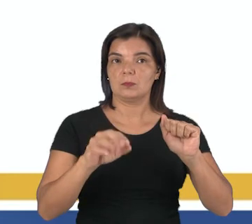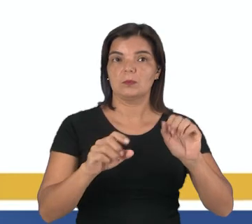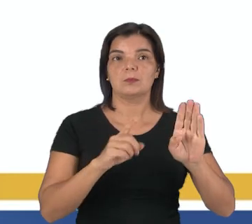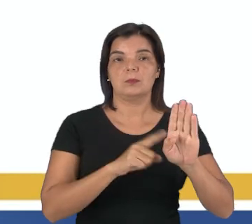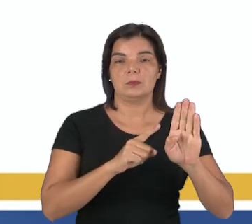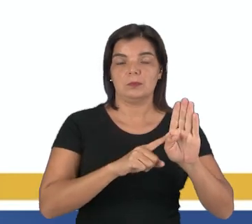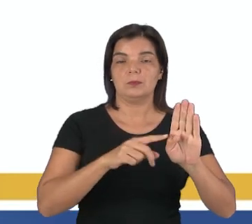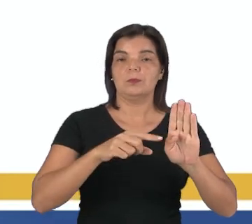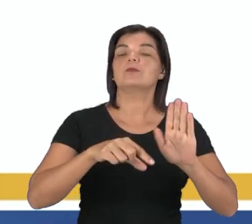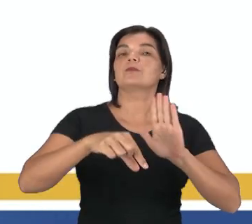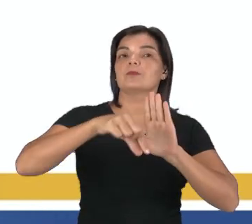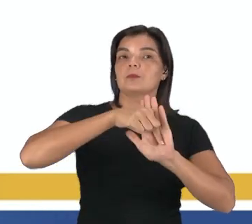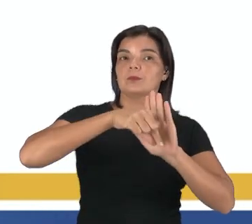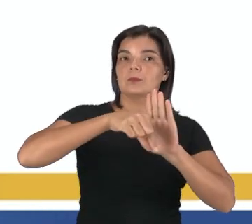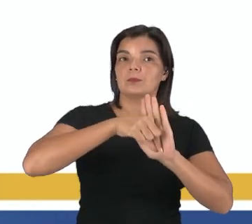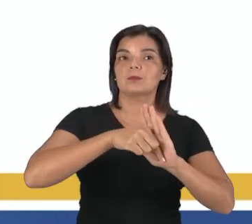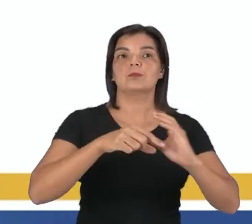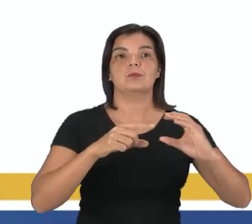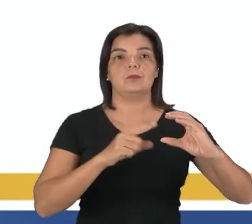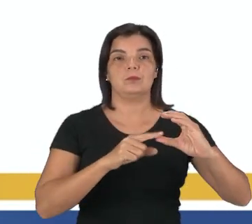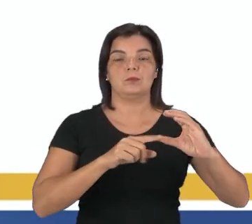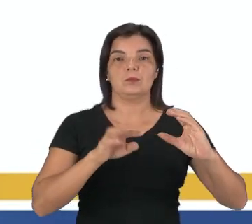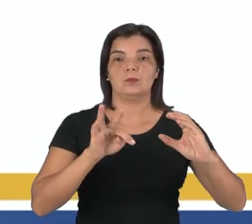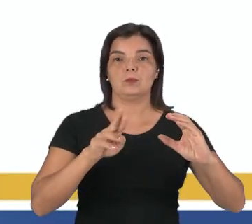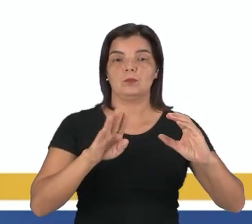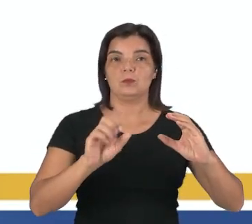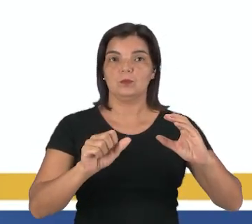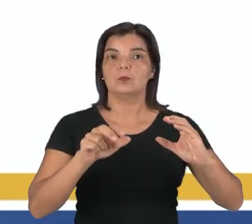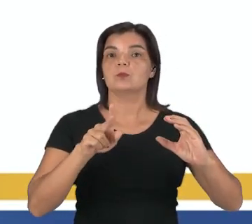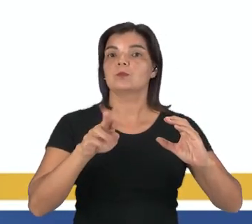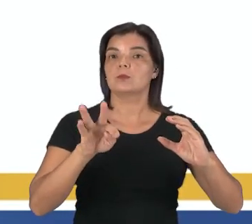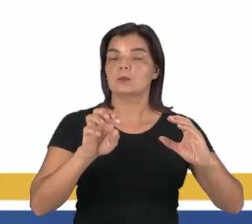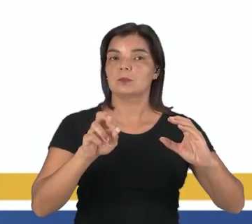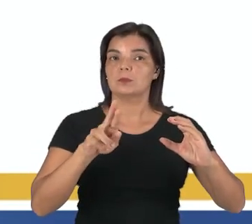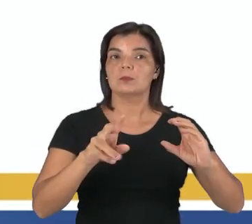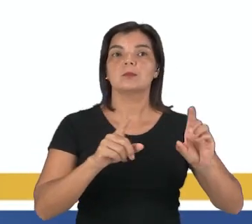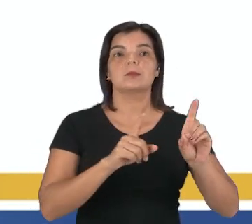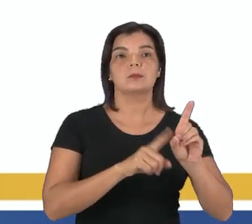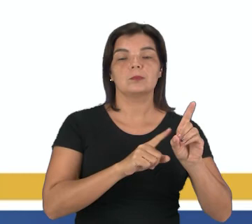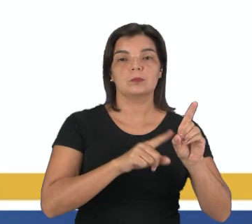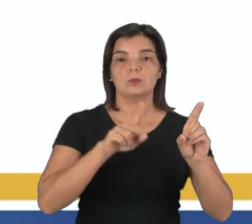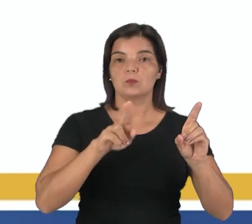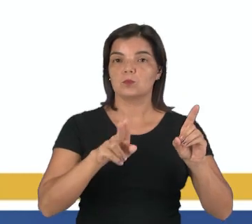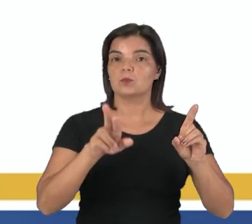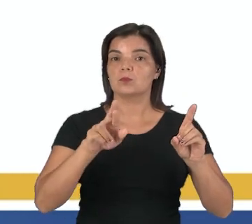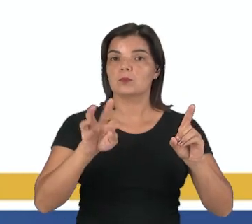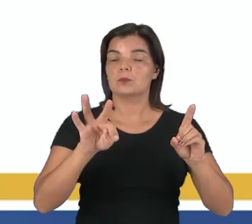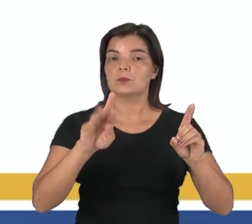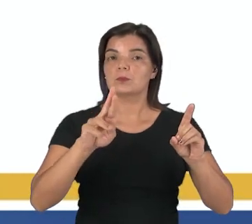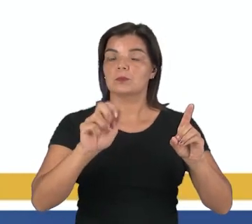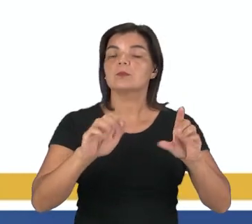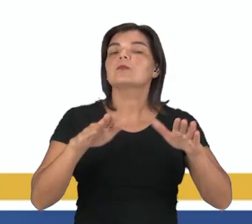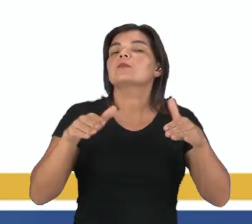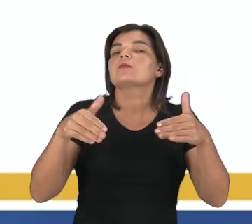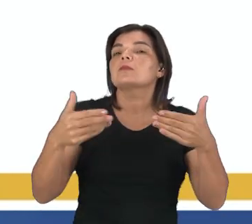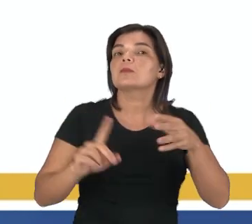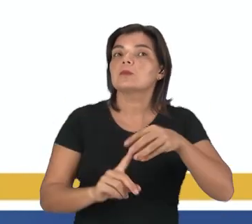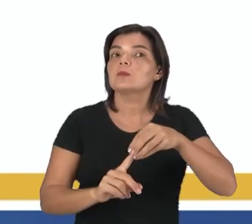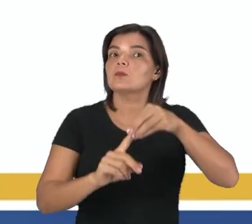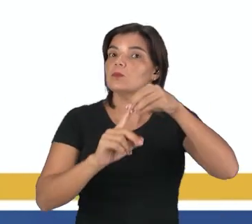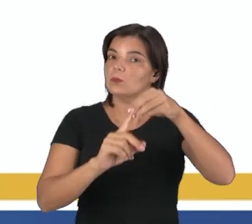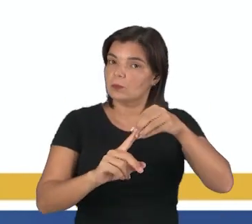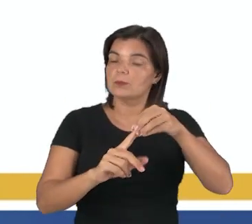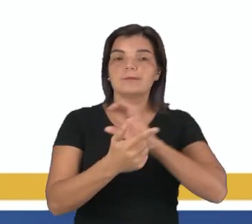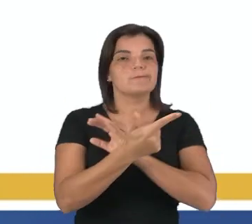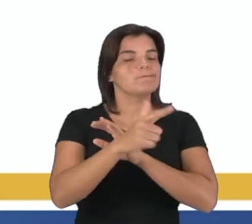clitóris, na letra B vagina, letra C tuba uterina e na letra D uretra. Qual é o único